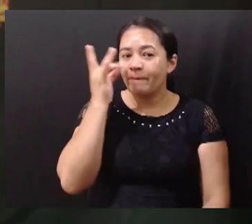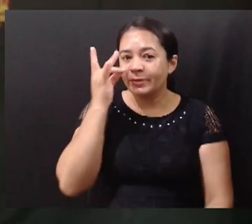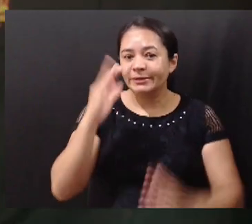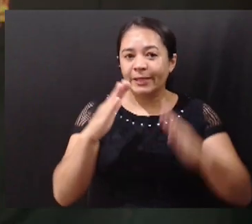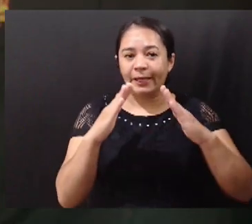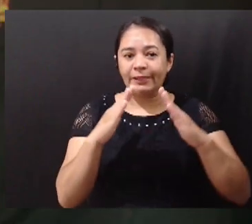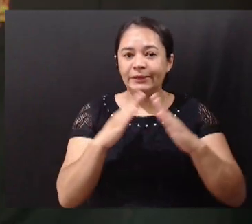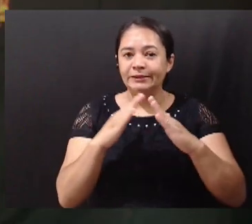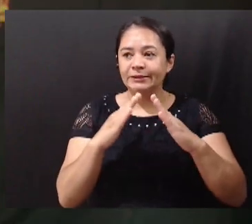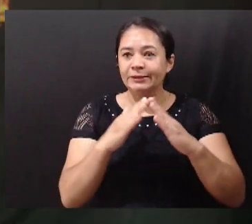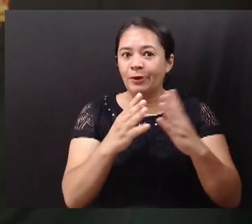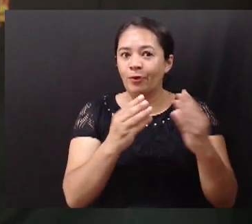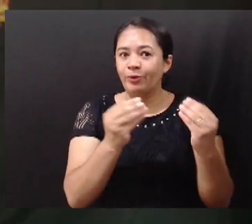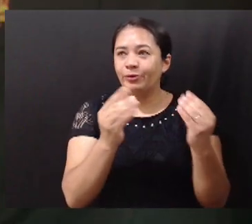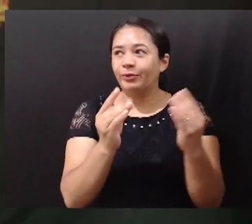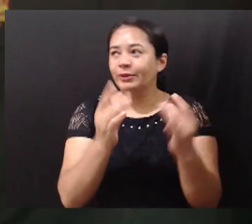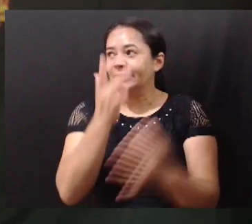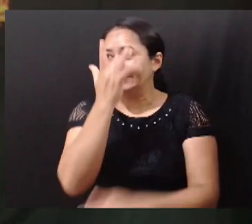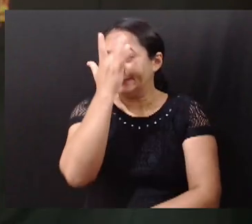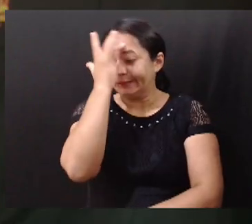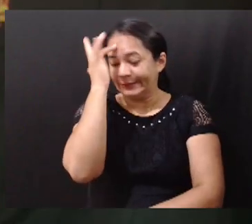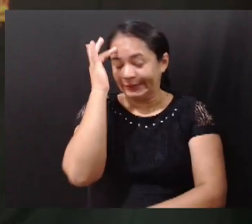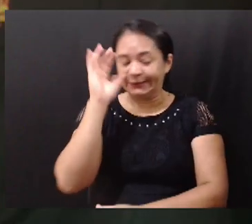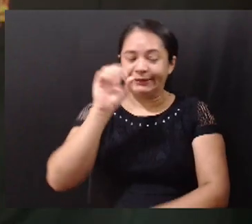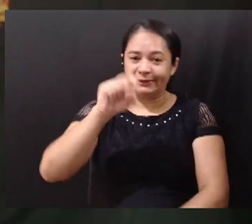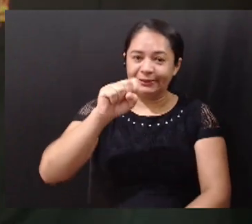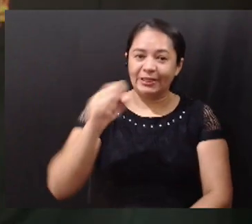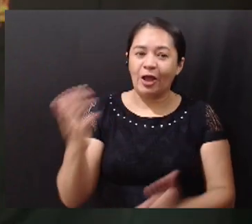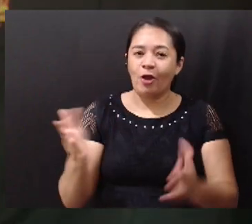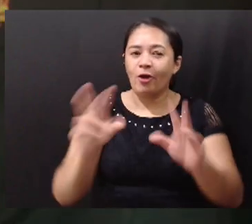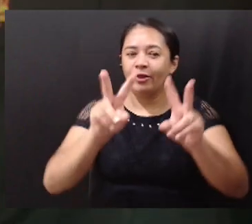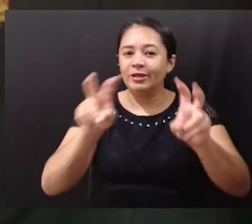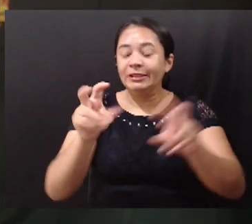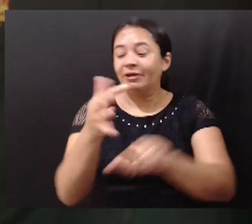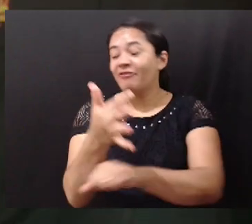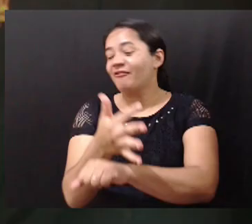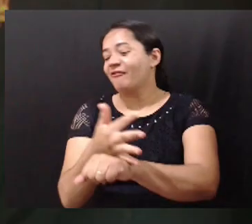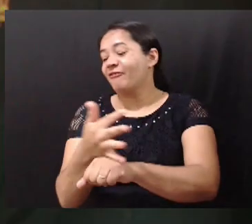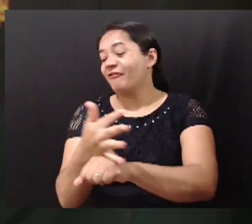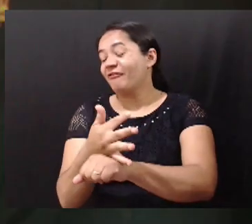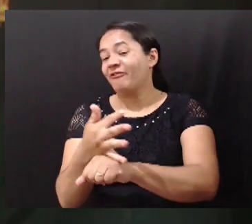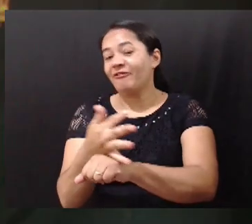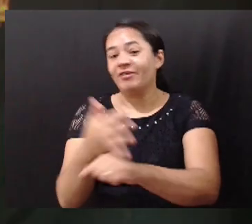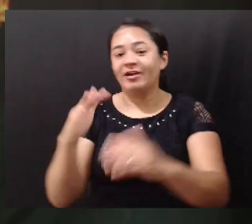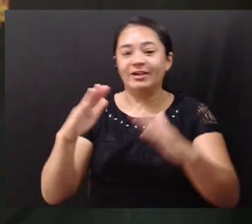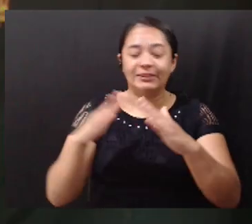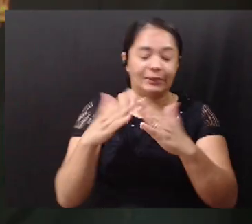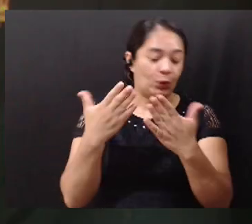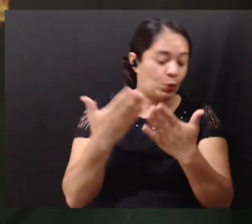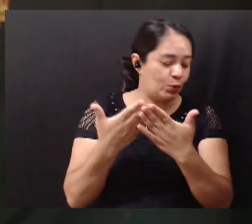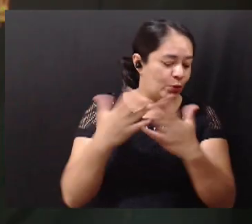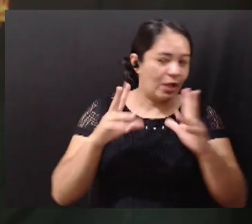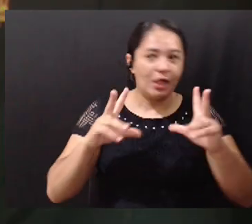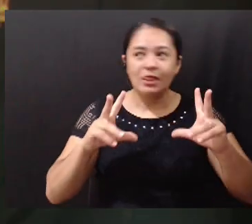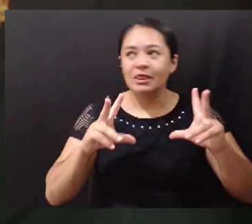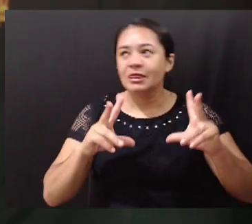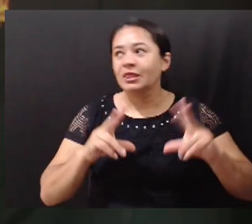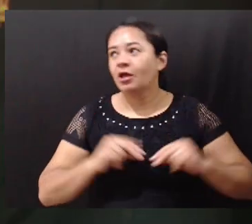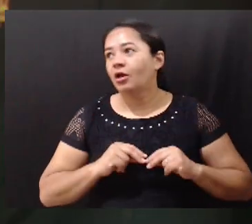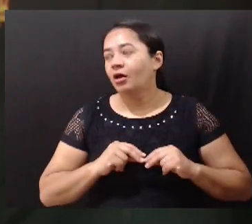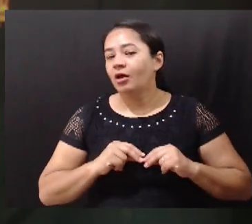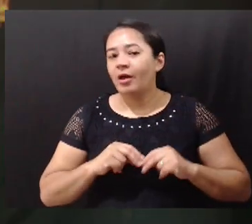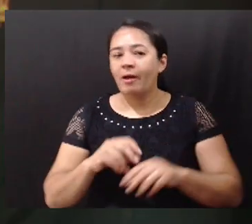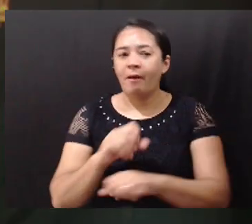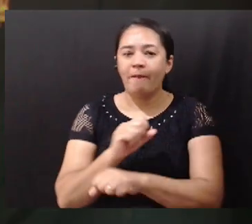brasileiros, é isso mesmo, vamos falar de férias, férias escolares. Gente, a pausa no ano letivo traz muita alegria,